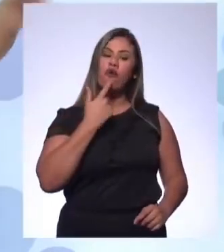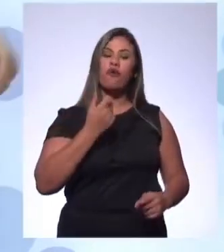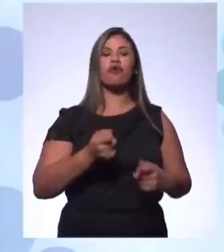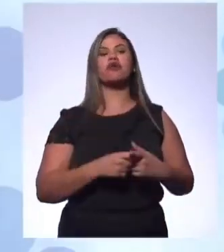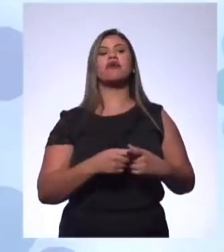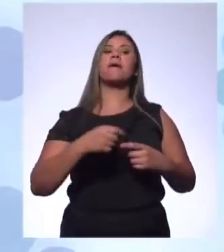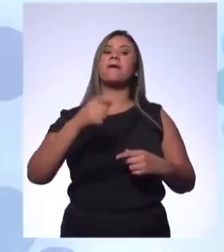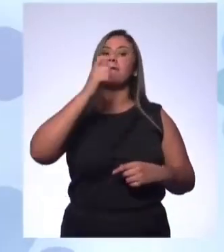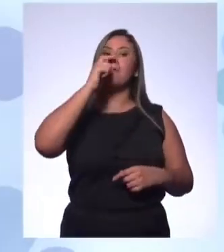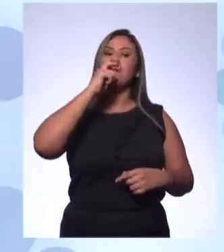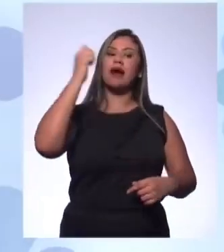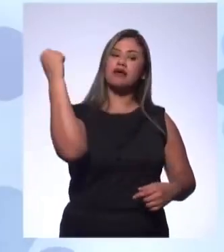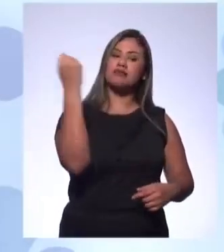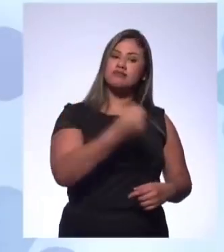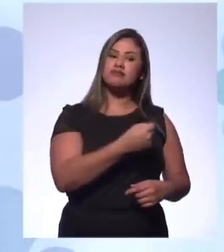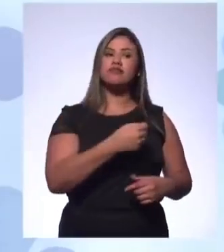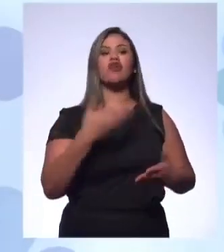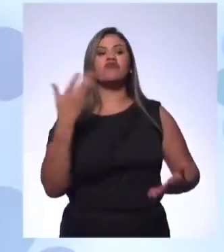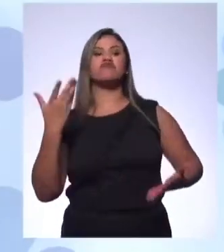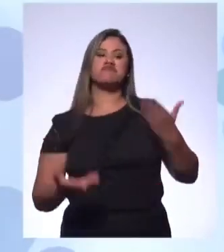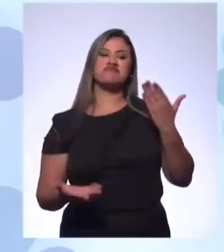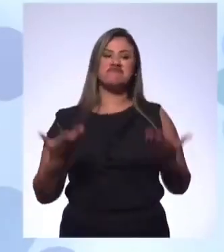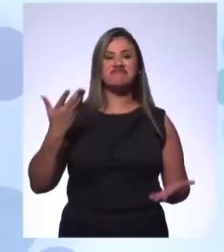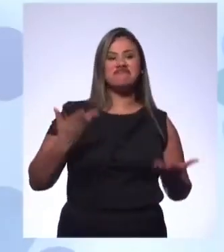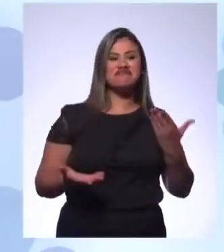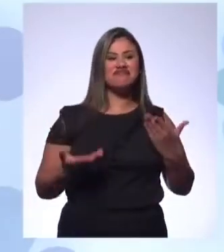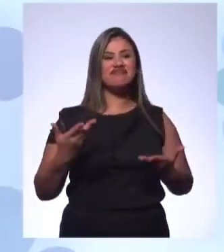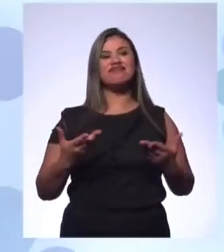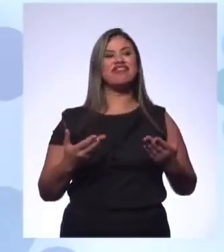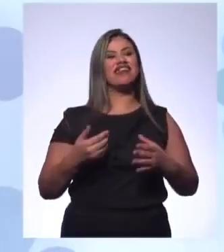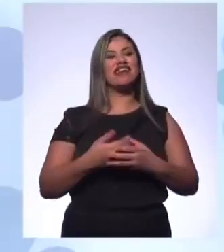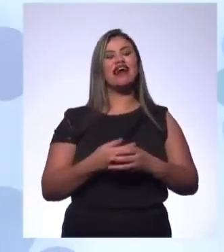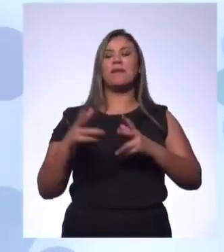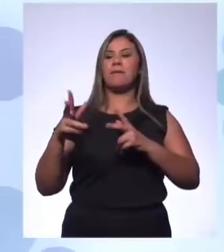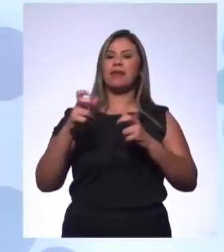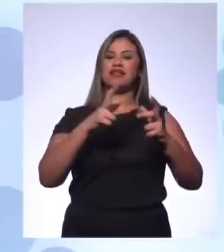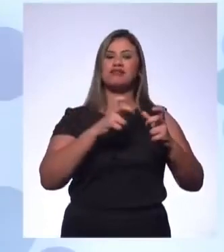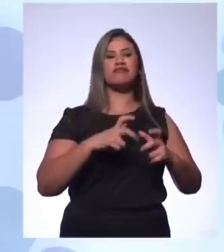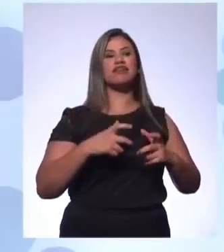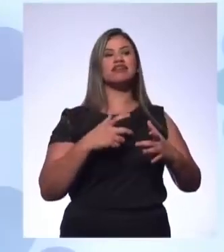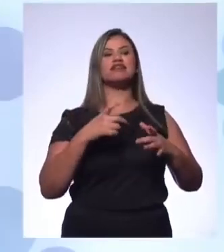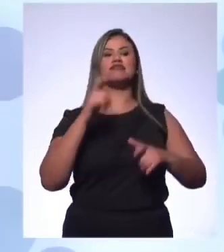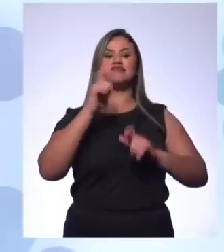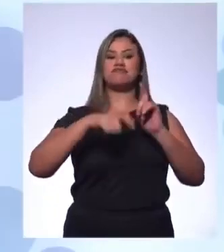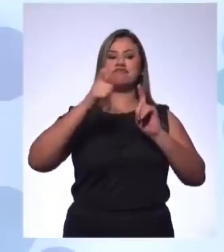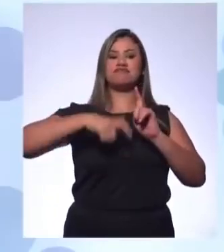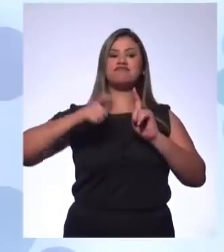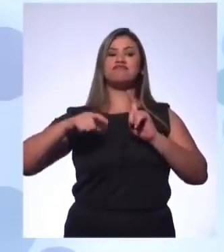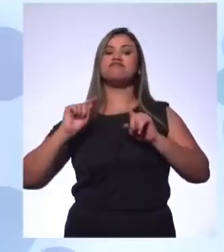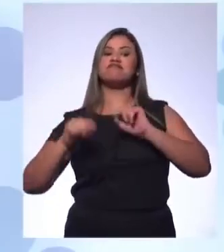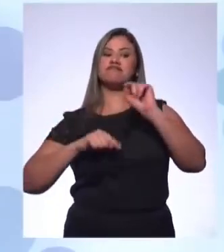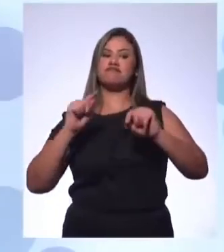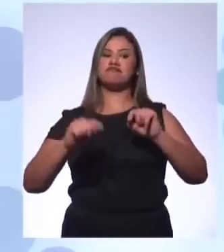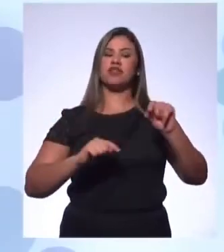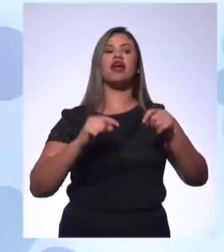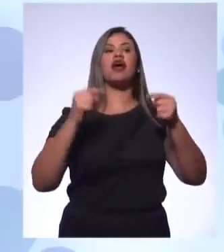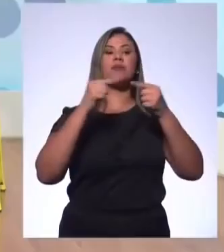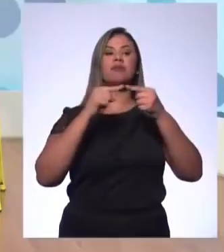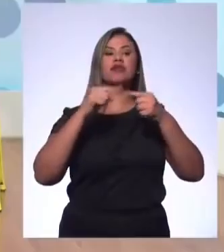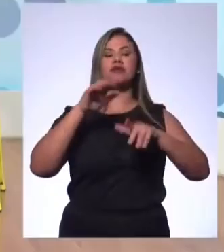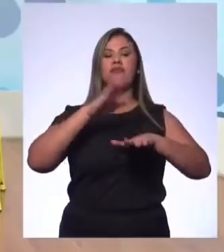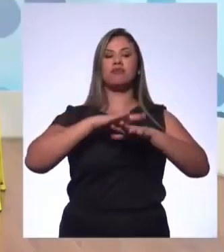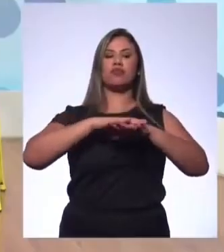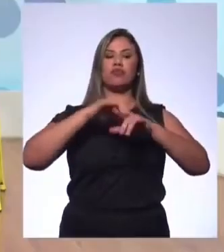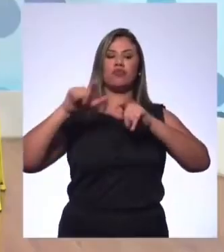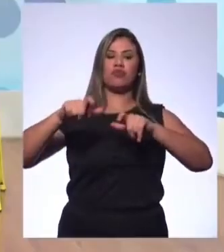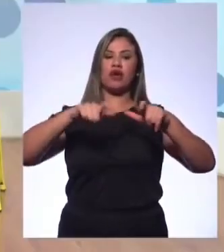o pai assassinado, tem equilíbrio, ou seja, nos levam a perceber os personagens. Esses personagens atuam em locais que